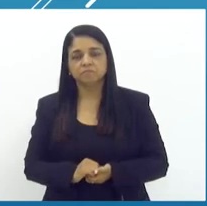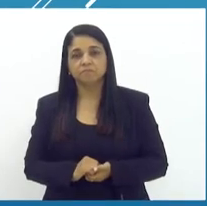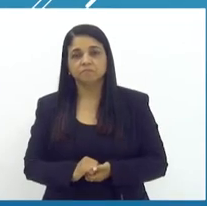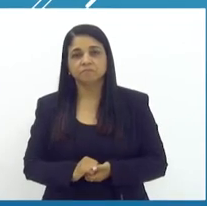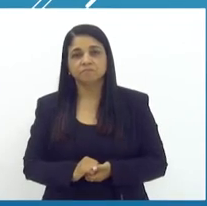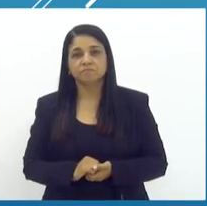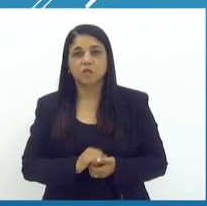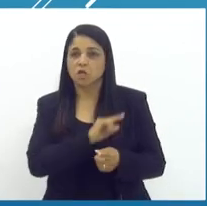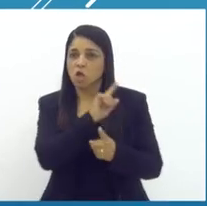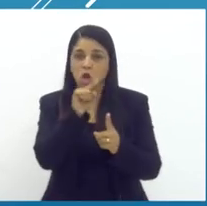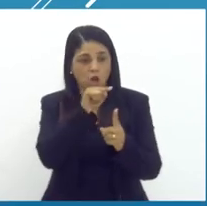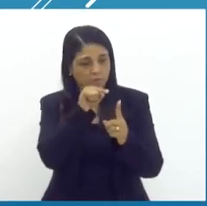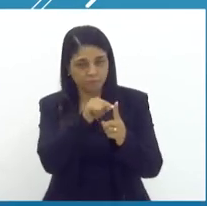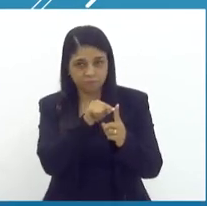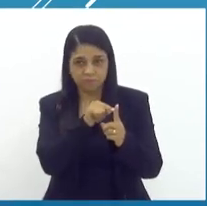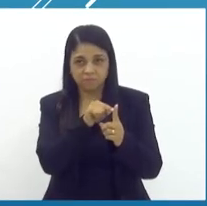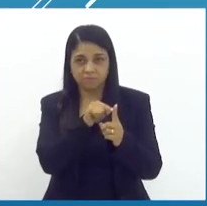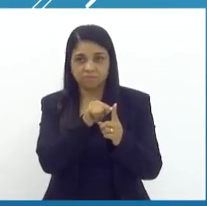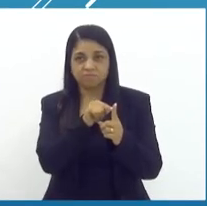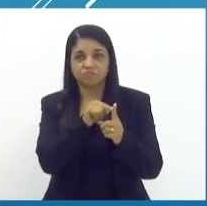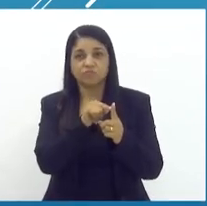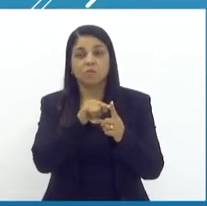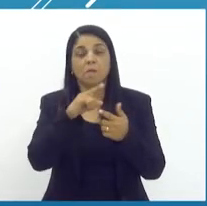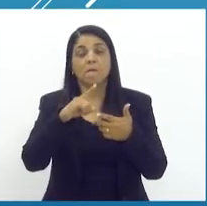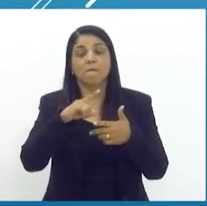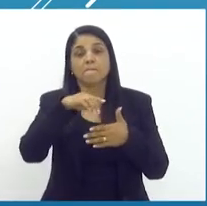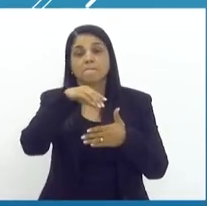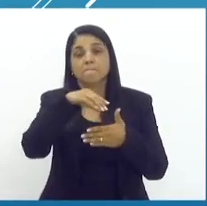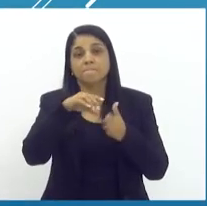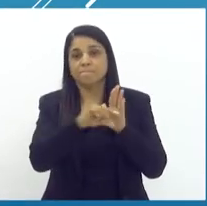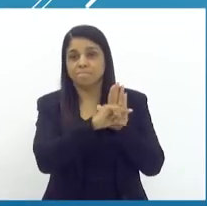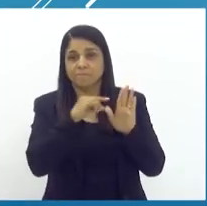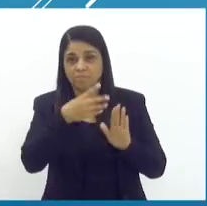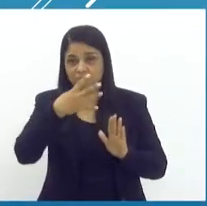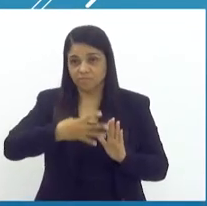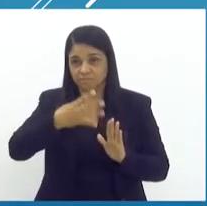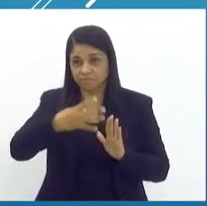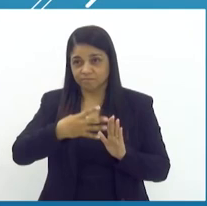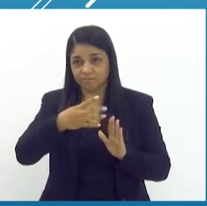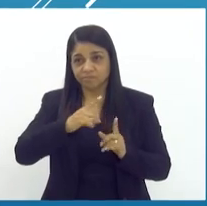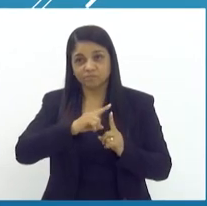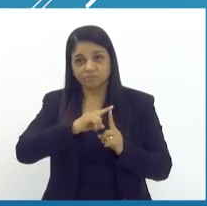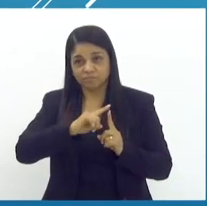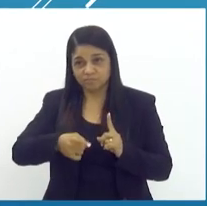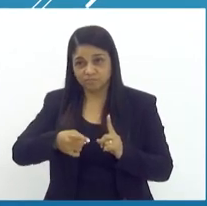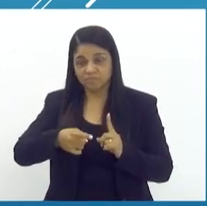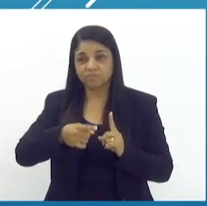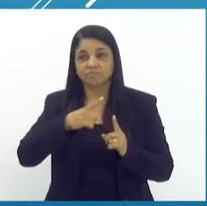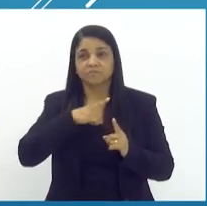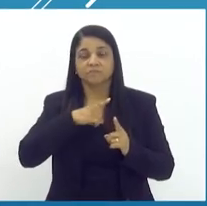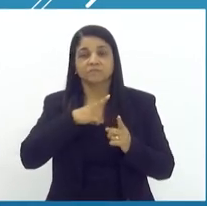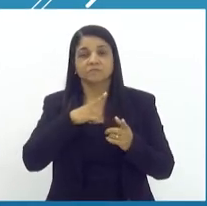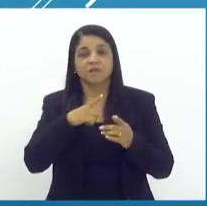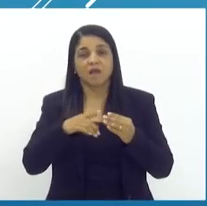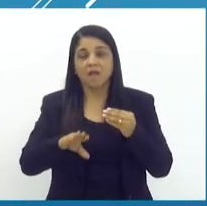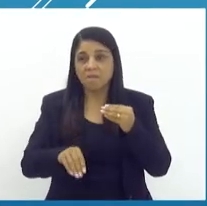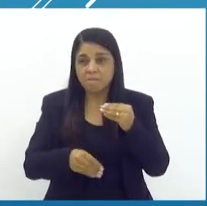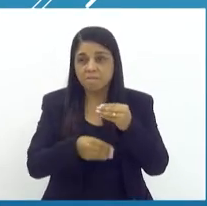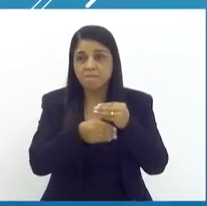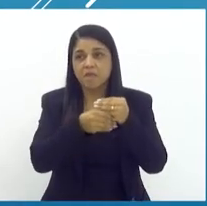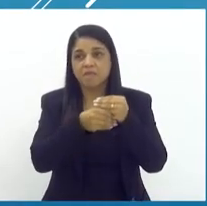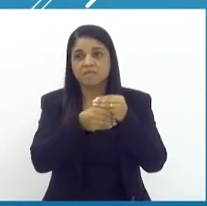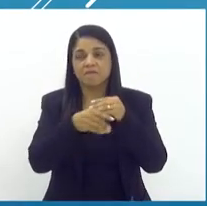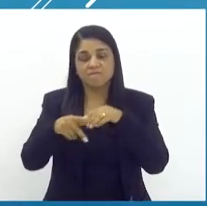não seria objeto da Liberdade jurídica sabe abolir ou emenda tendente abolir a forma